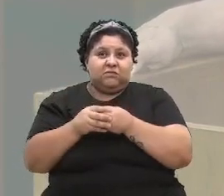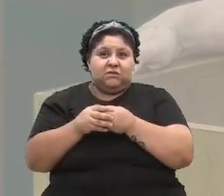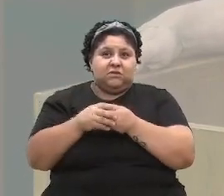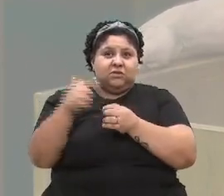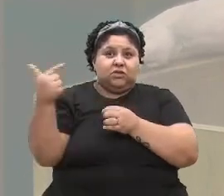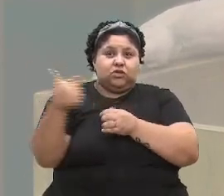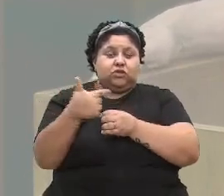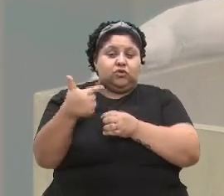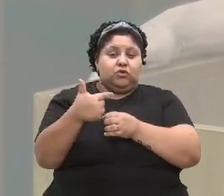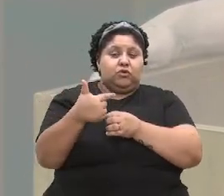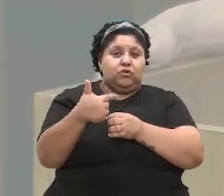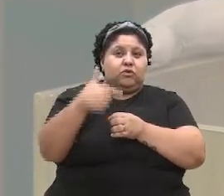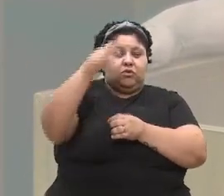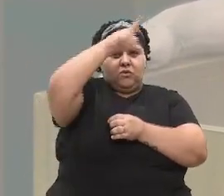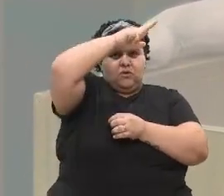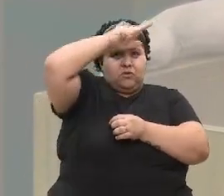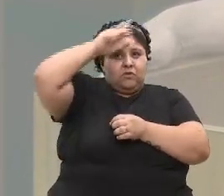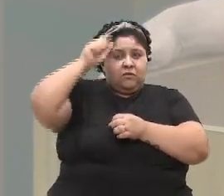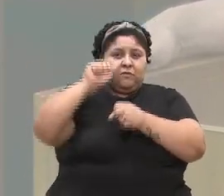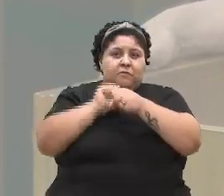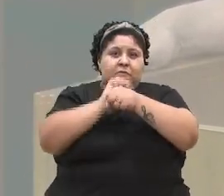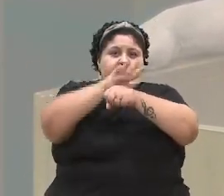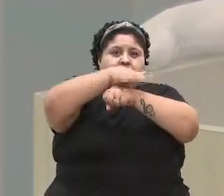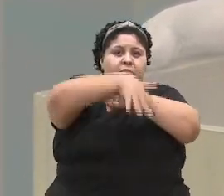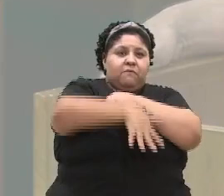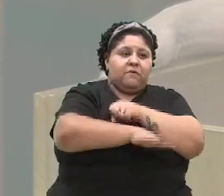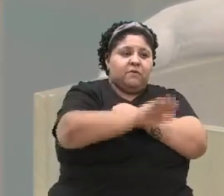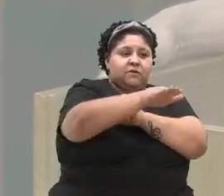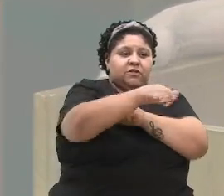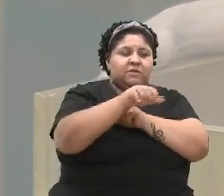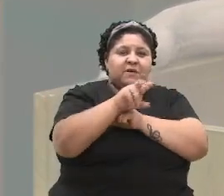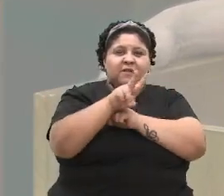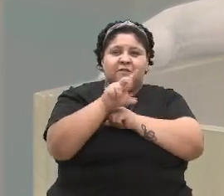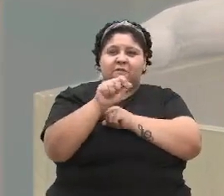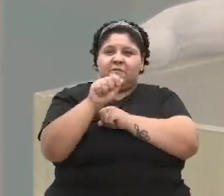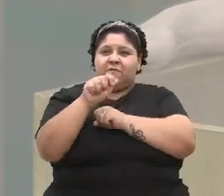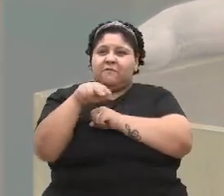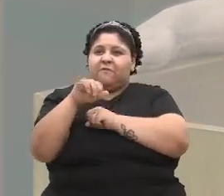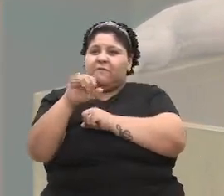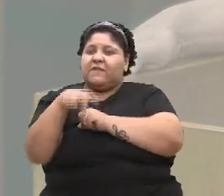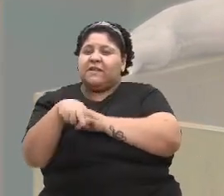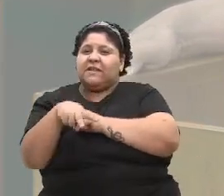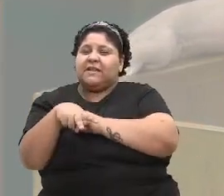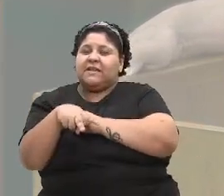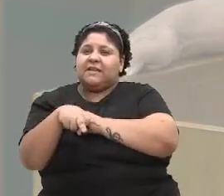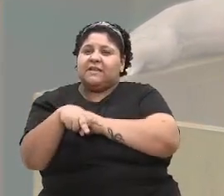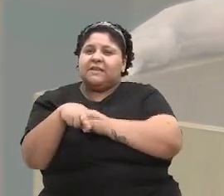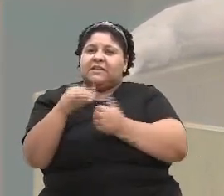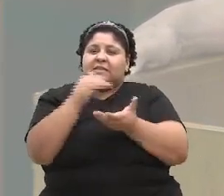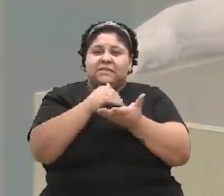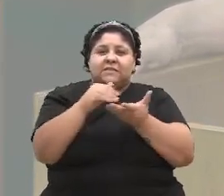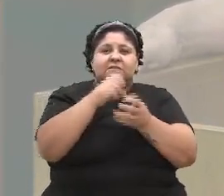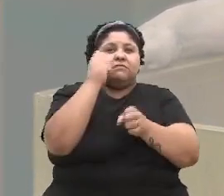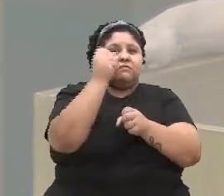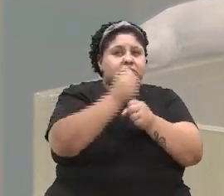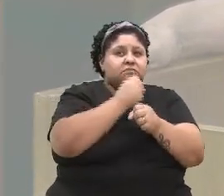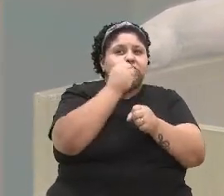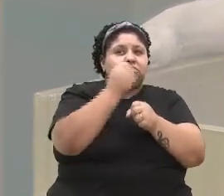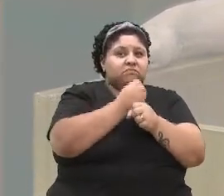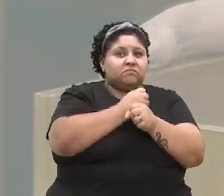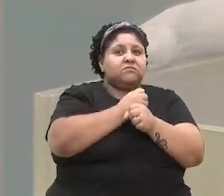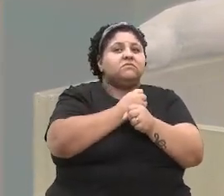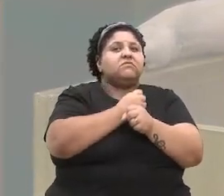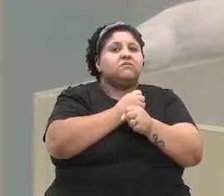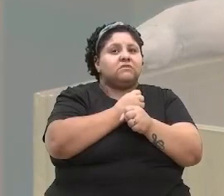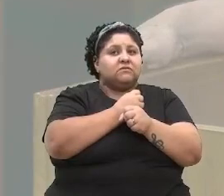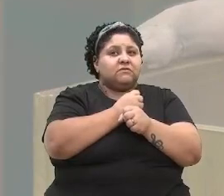de Galópolis, chamado pelo Vanim para ser secretário de obras, que enquanto ele estava aqui comigo ainda respondia pela época, com